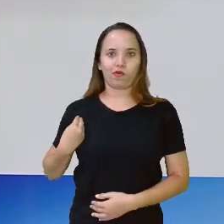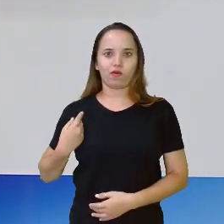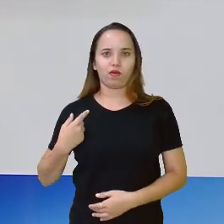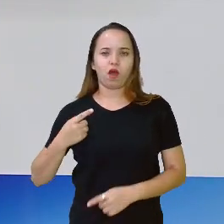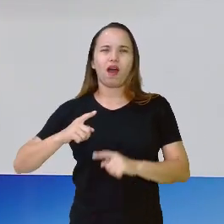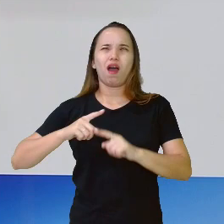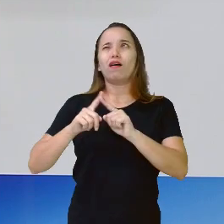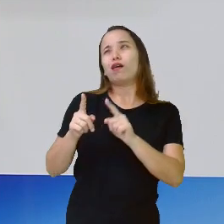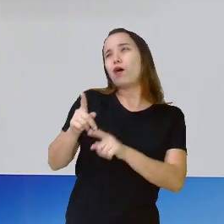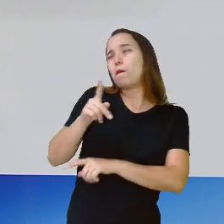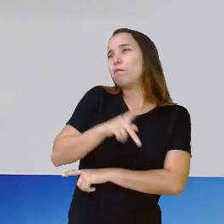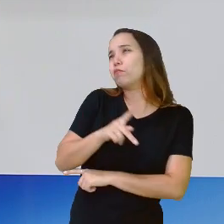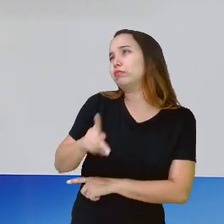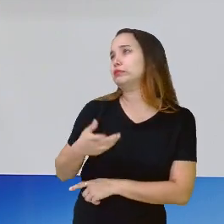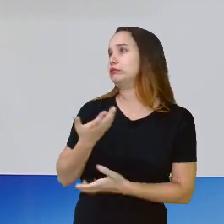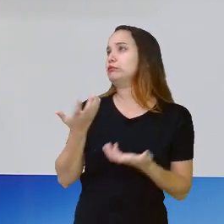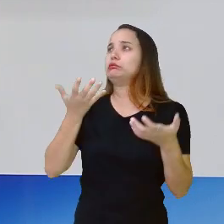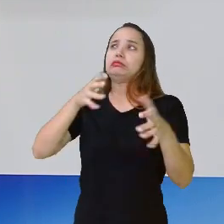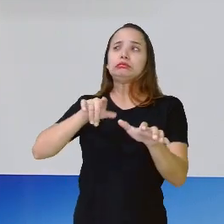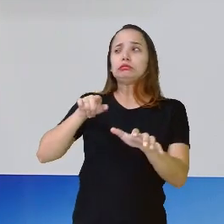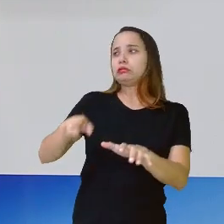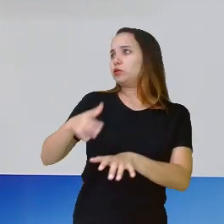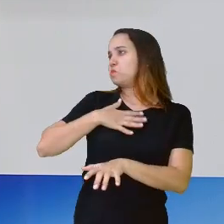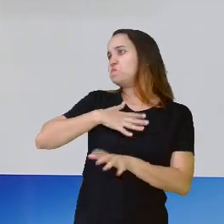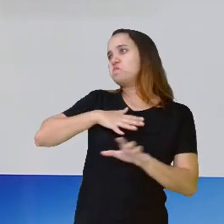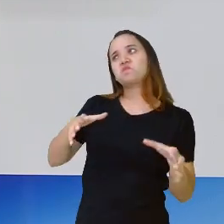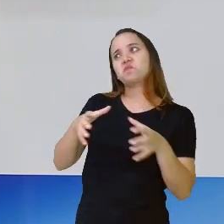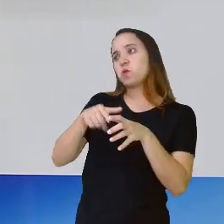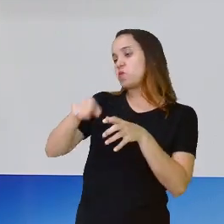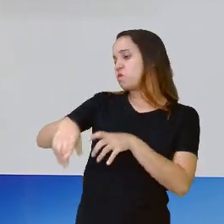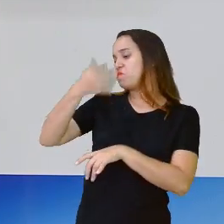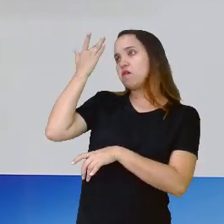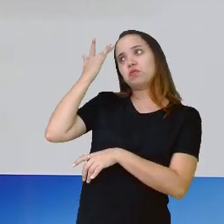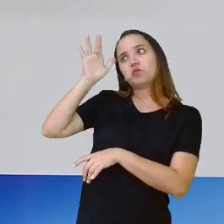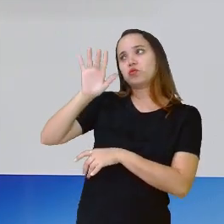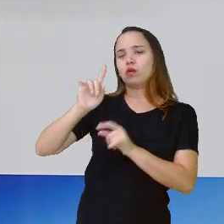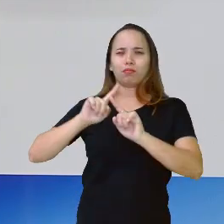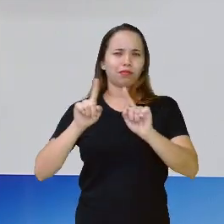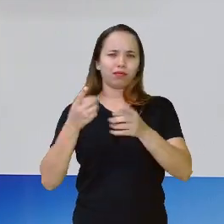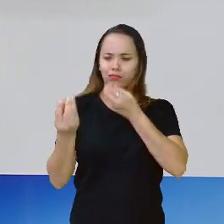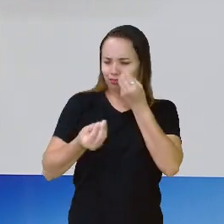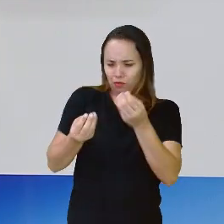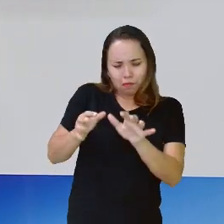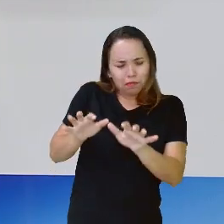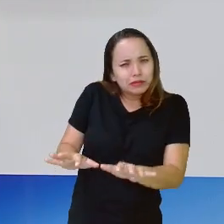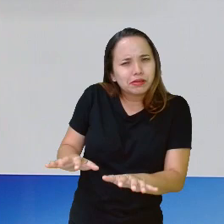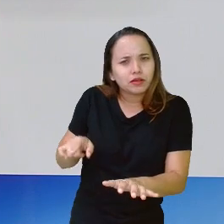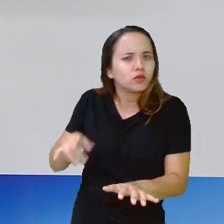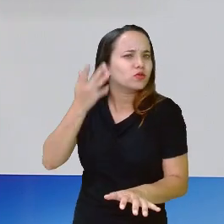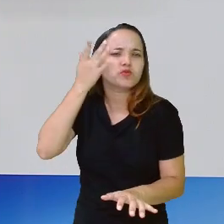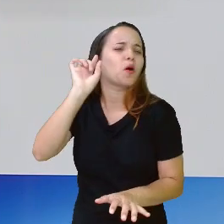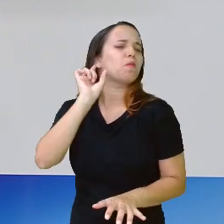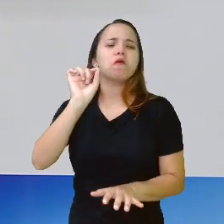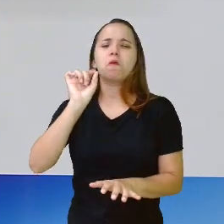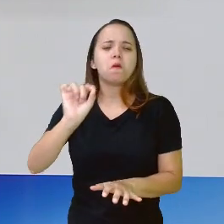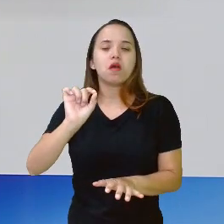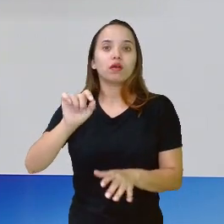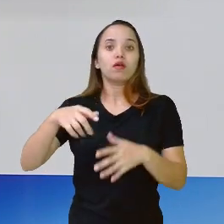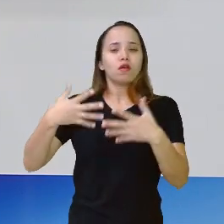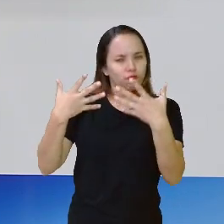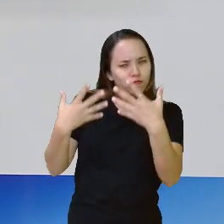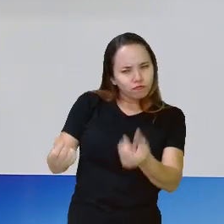no meu grupo não, porque ele não sabe. Como assim não sabe? O que é que ele não sabe? Vamos observar o que é que ele